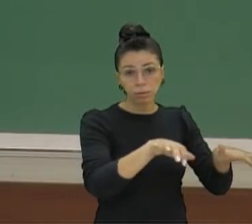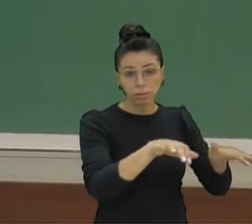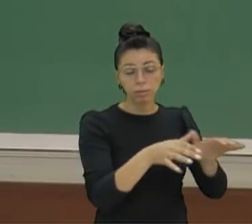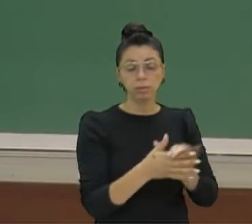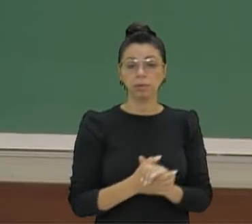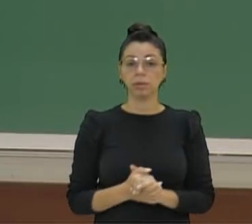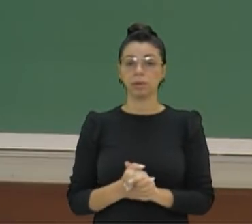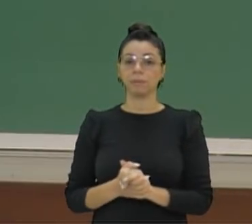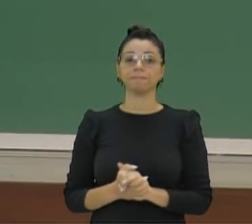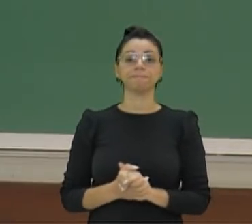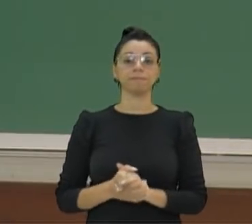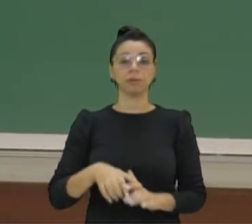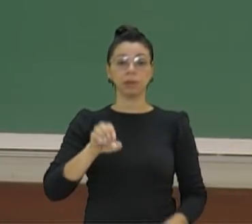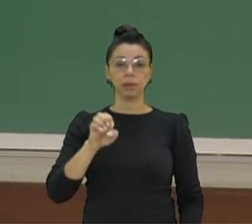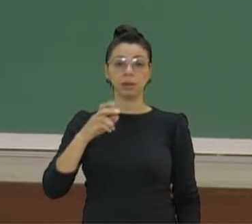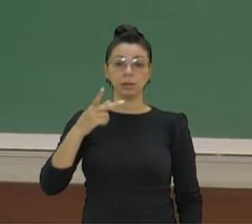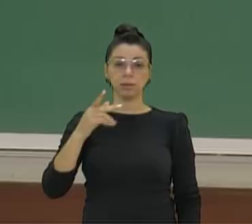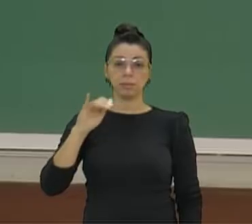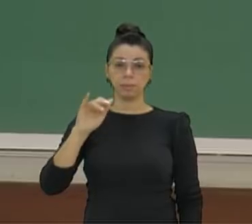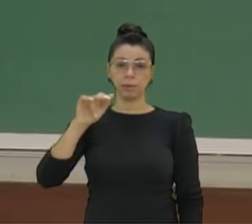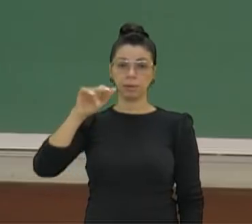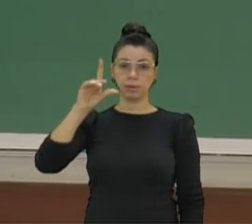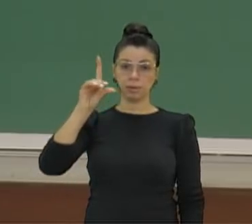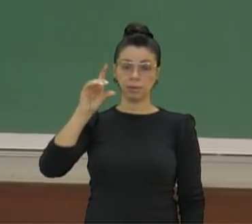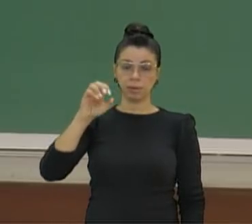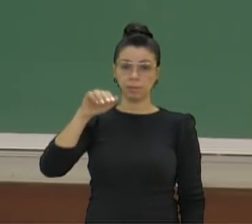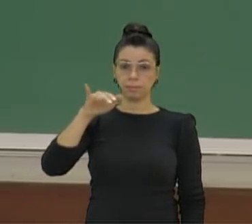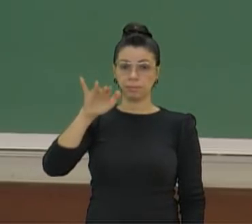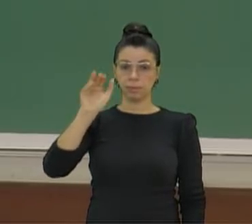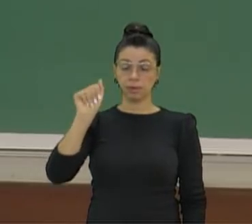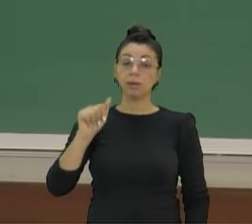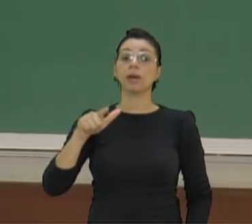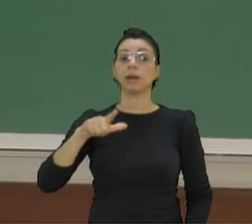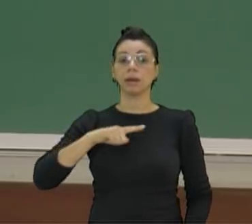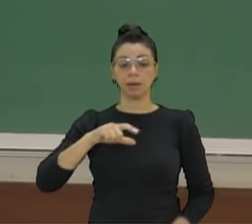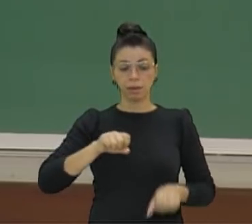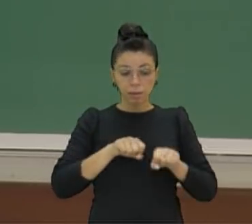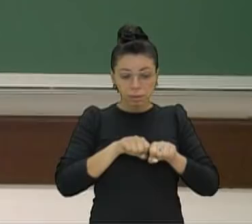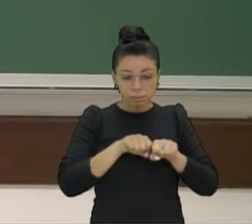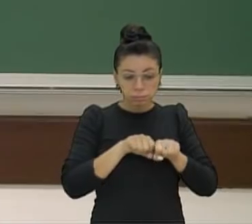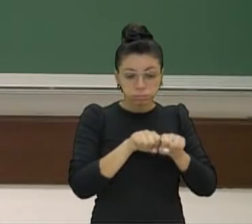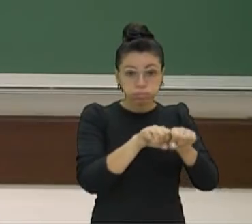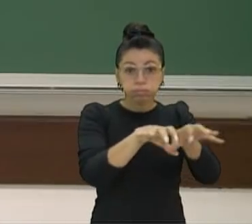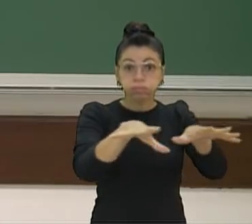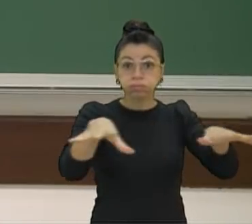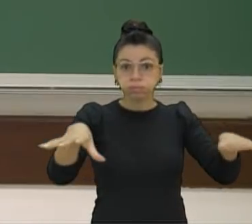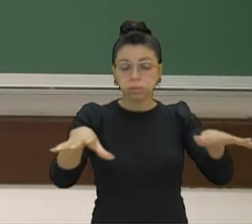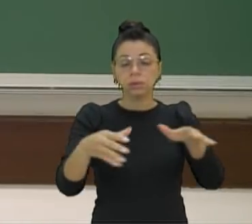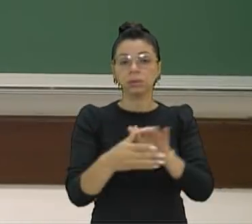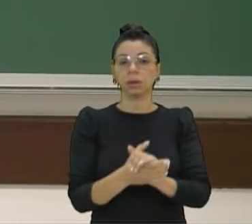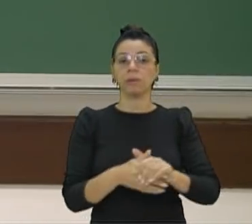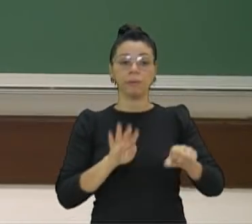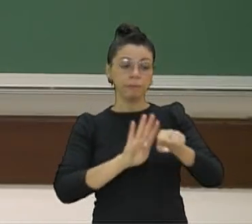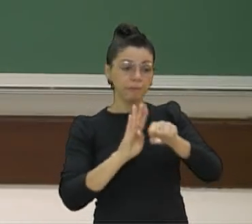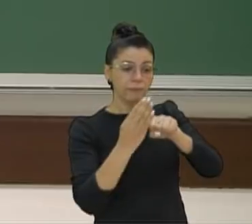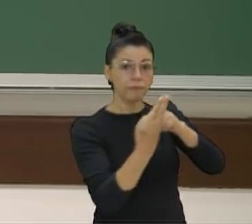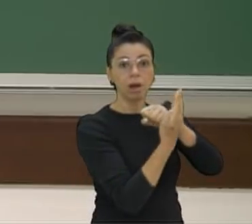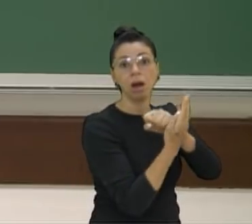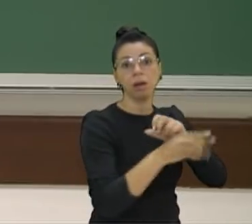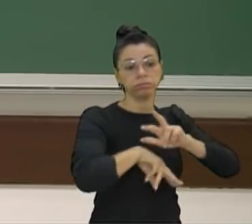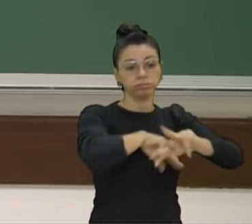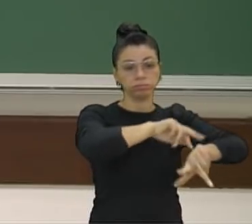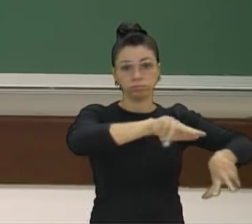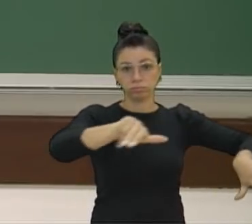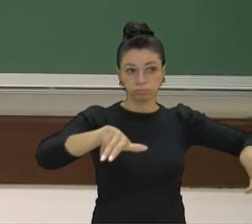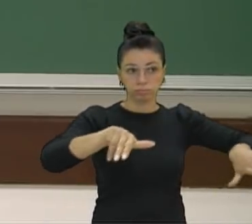em epidemia, são surtos identificados em vários bairros, em vários pontos, não só num único